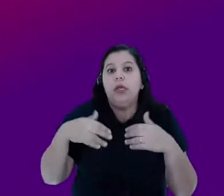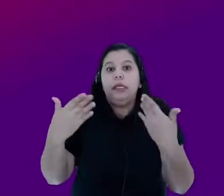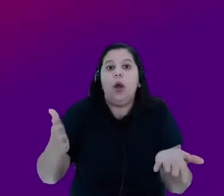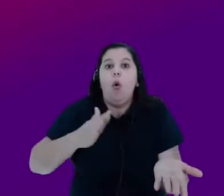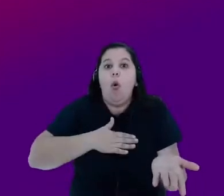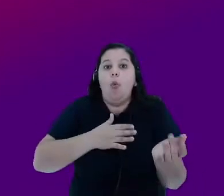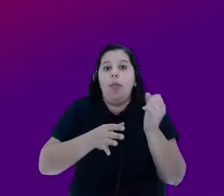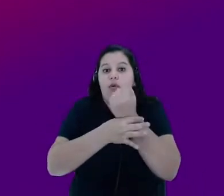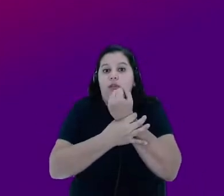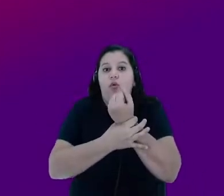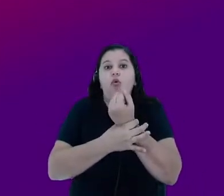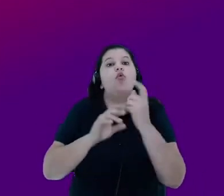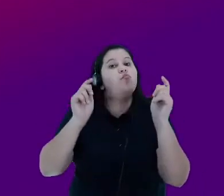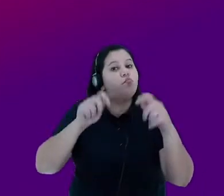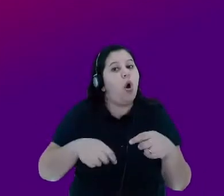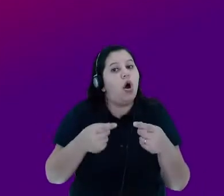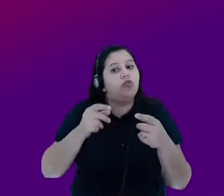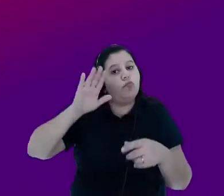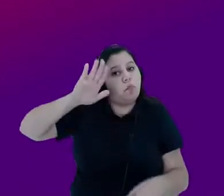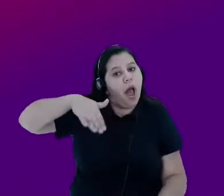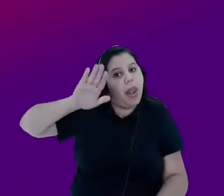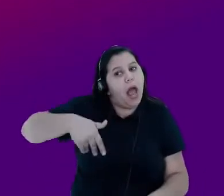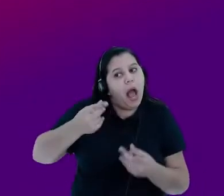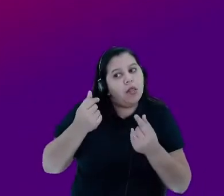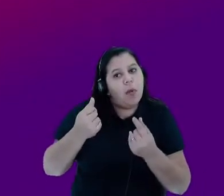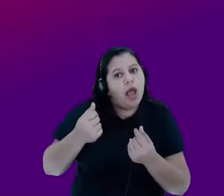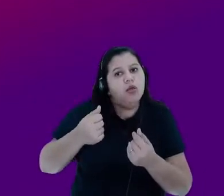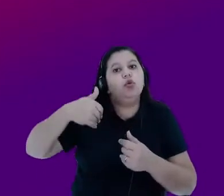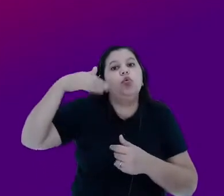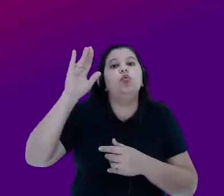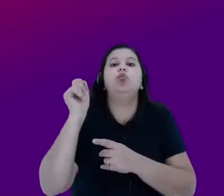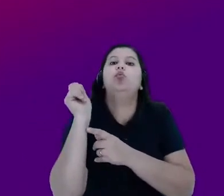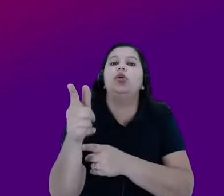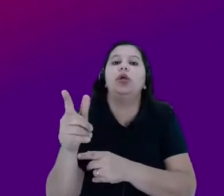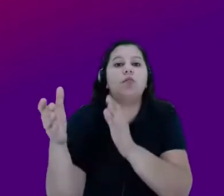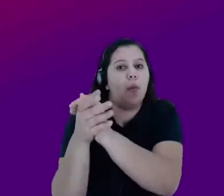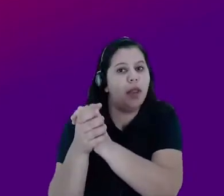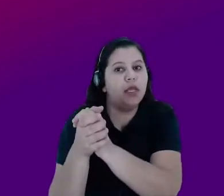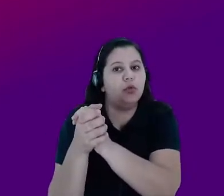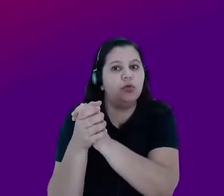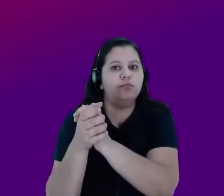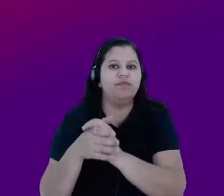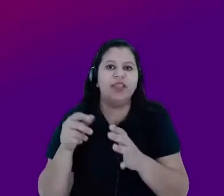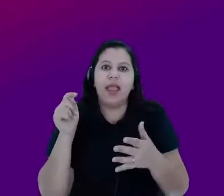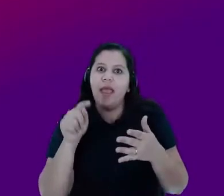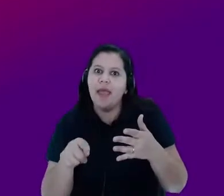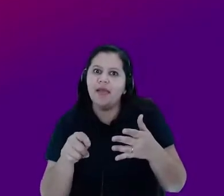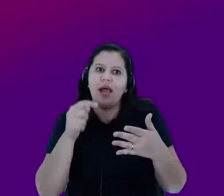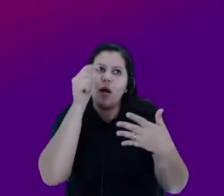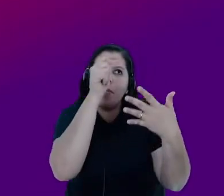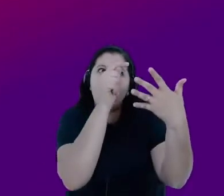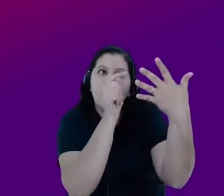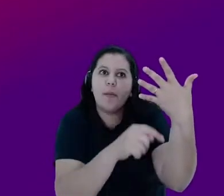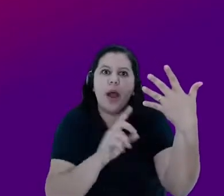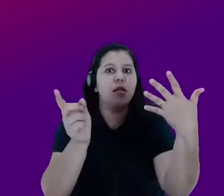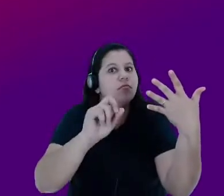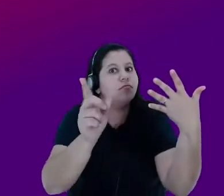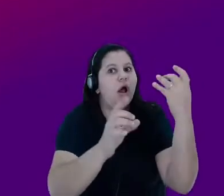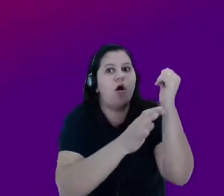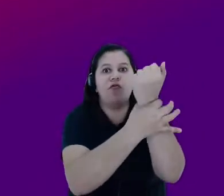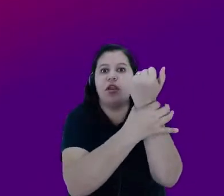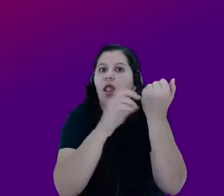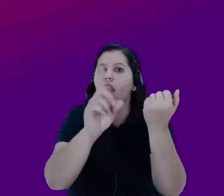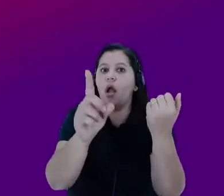Essa diferenciação entre os clientes, nem todas as seguradoras oferecem, tá? E é preciso usar tecnologia,